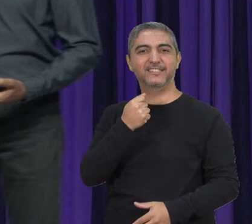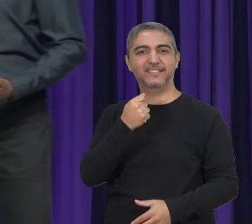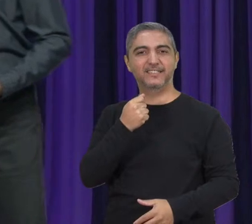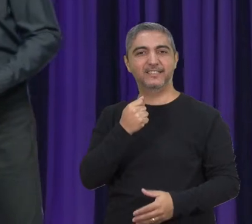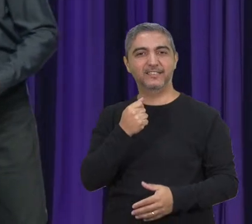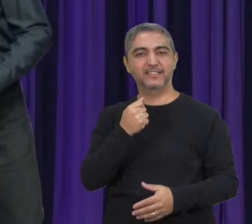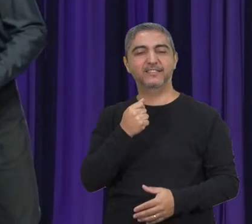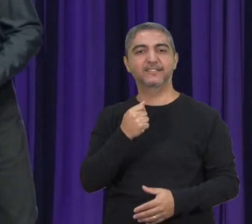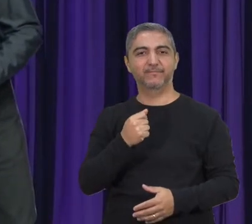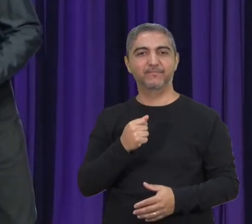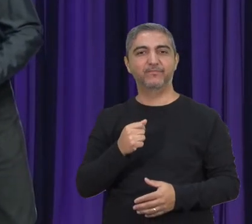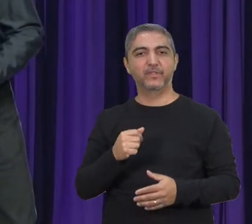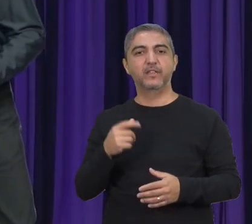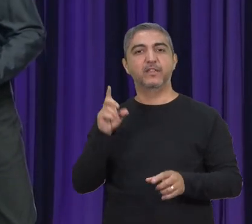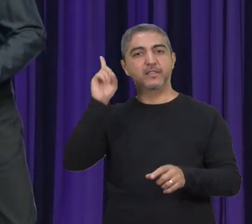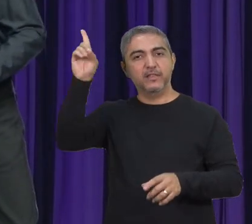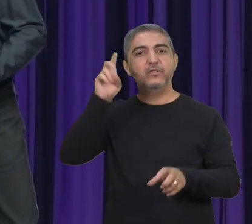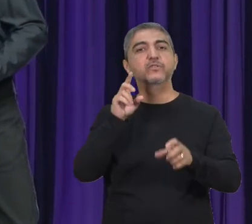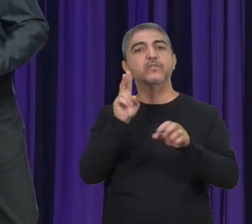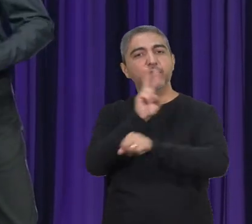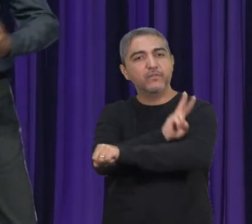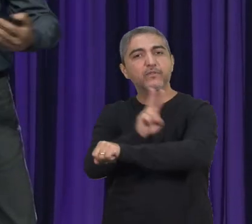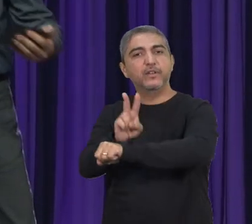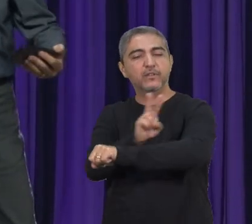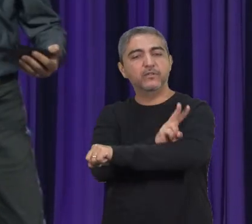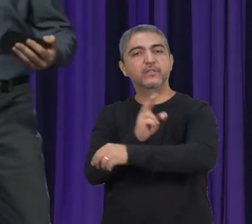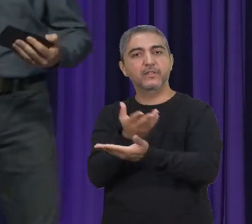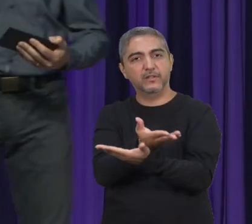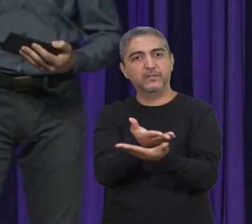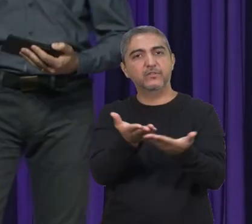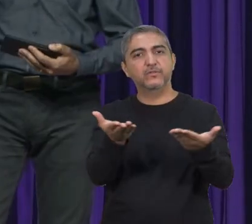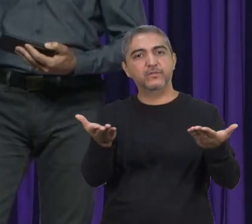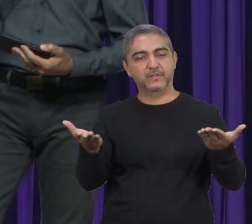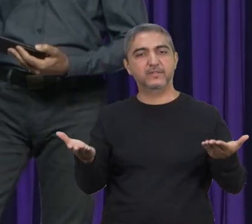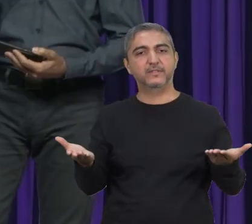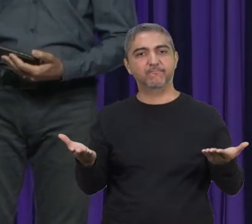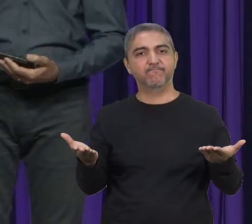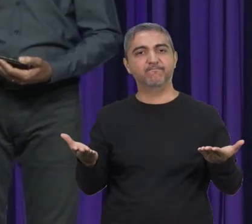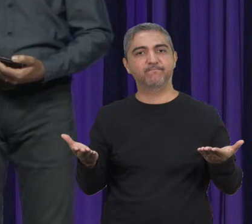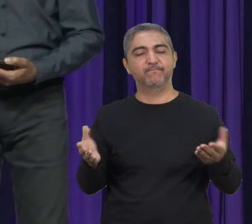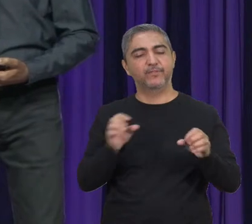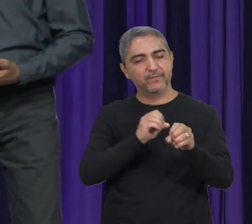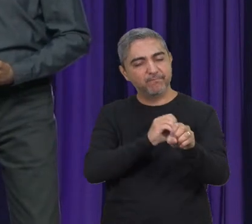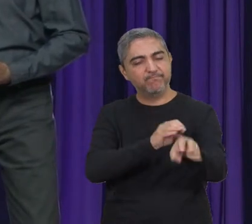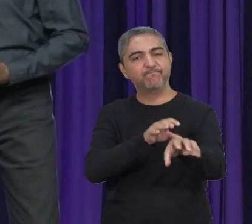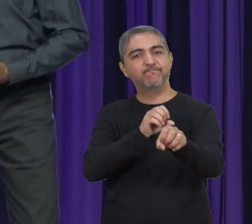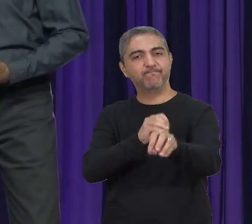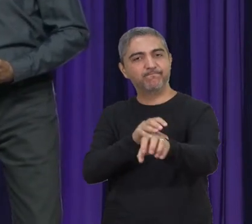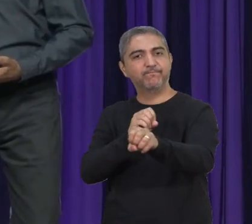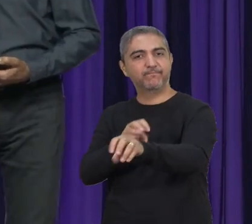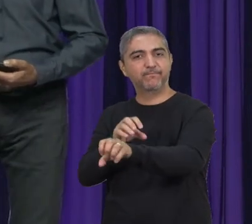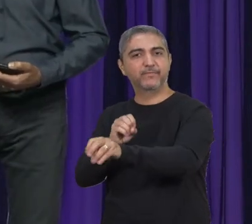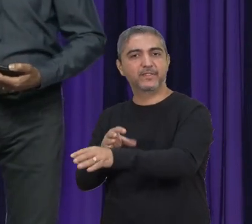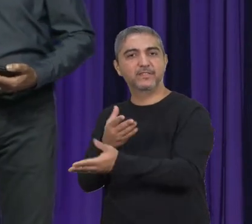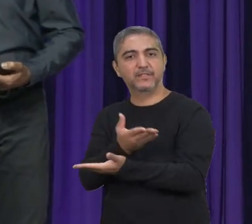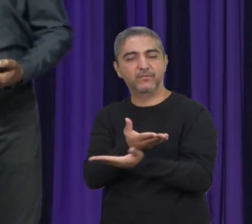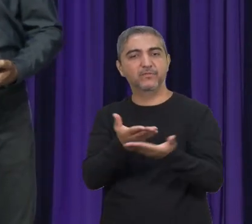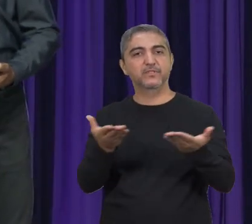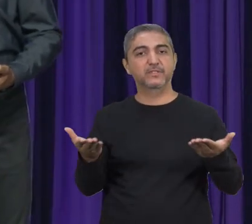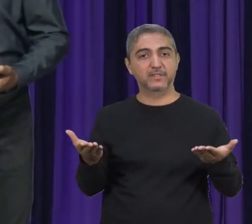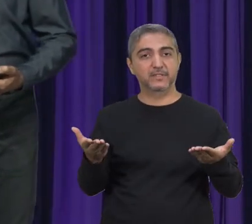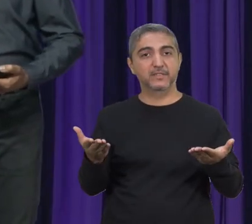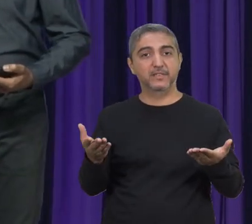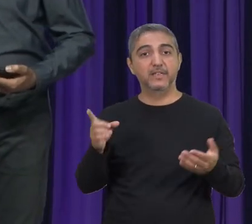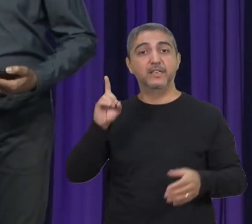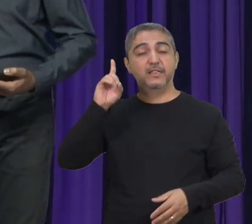mas Deus vai cuidar, colocar inseticida para que essa peste não pegue em você. Ele vai cuidar de